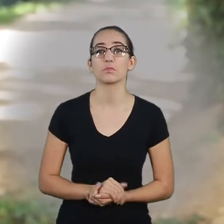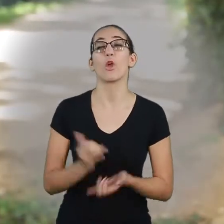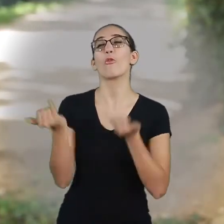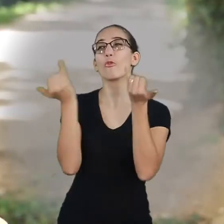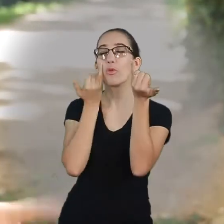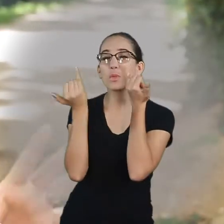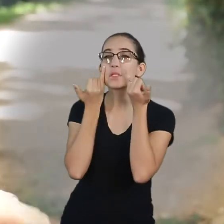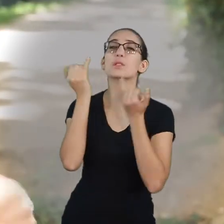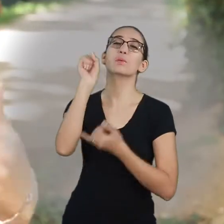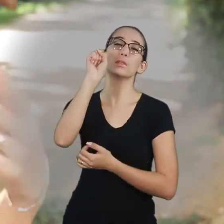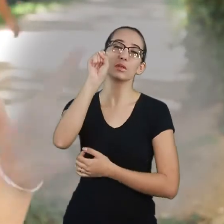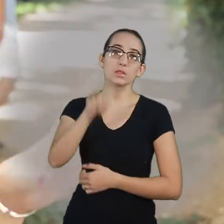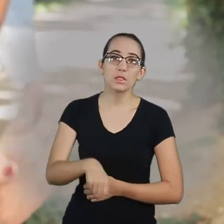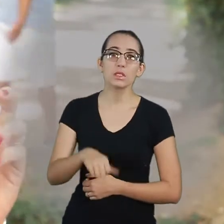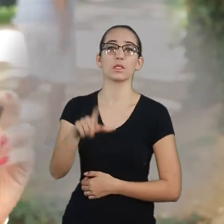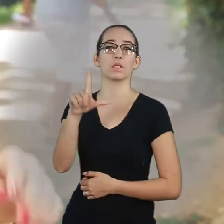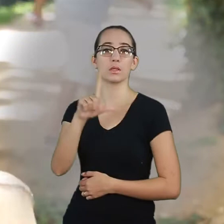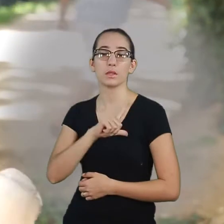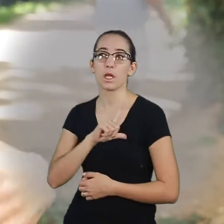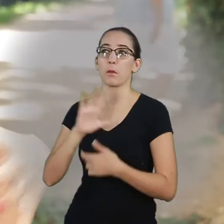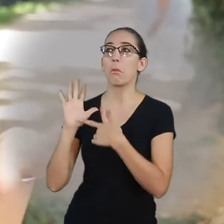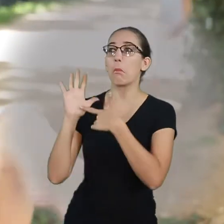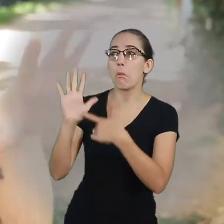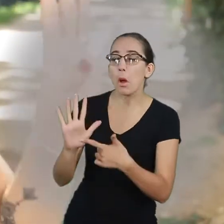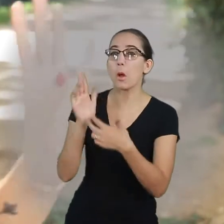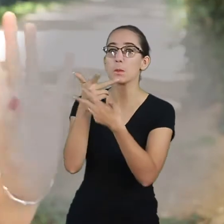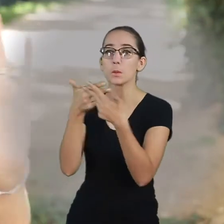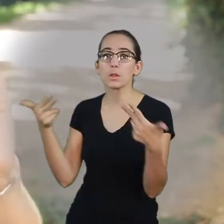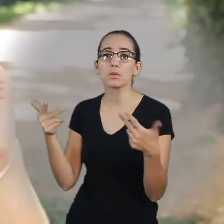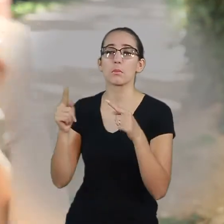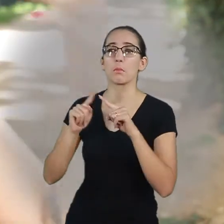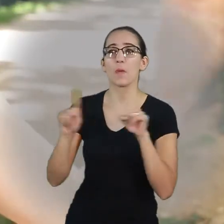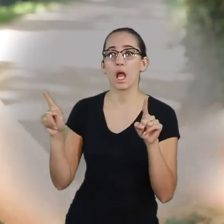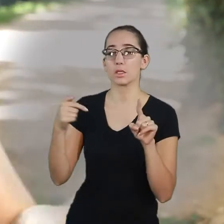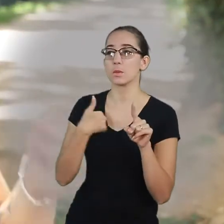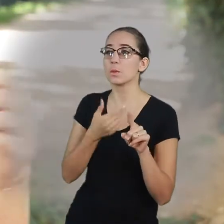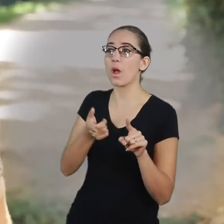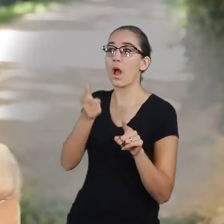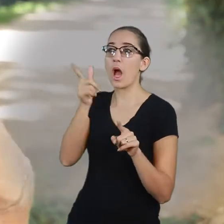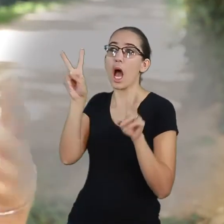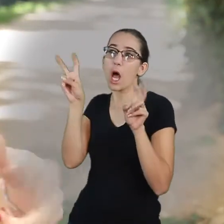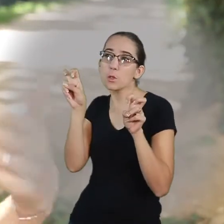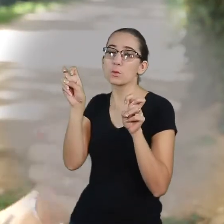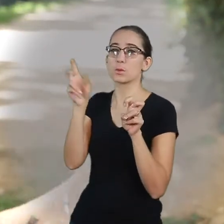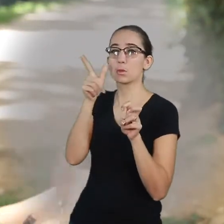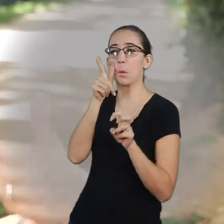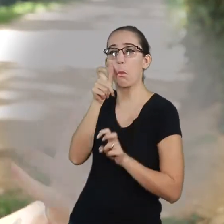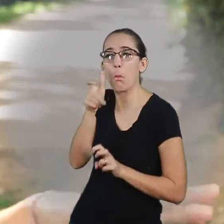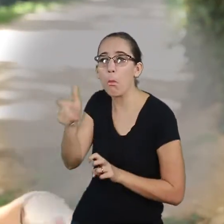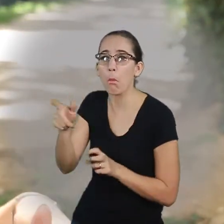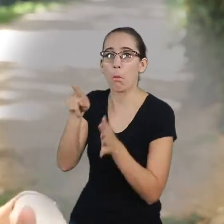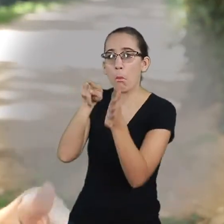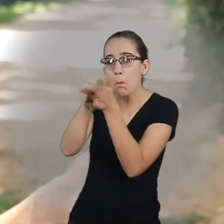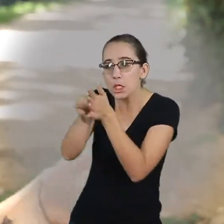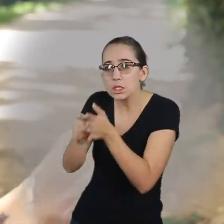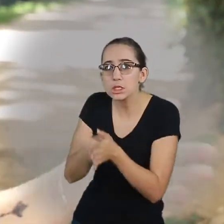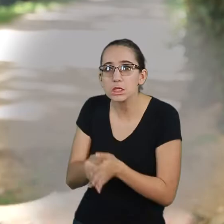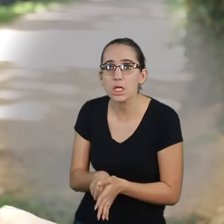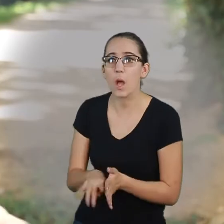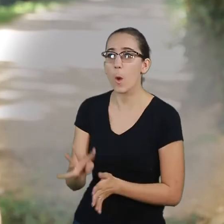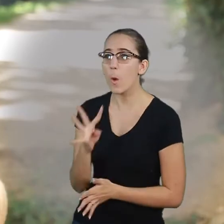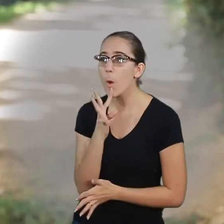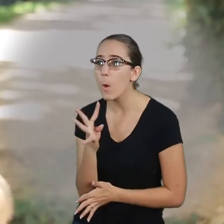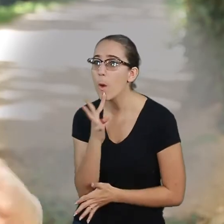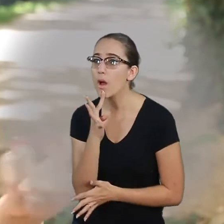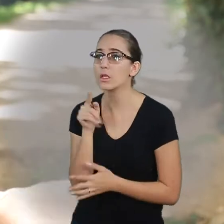ouve sempre, né? Sempre é questionado, sempre é exposto, mas não é um assunto assim que eu já fui explorar, que eu tenho